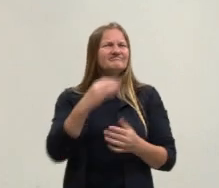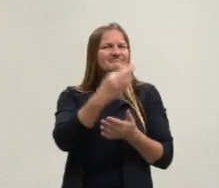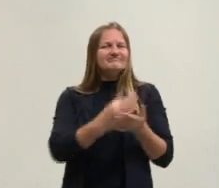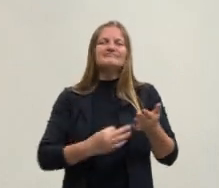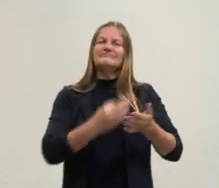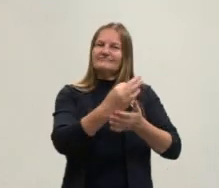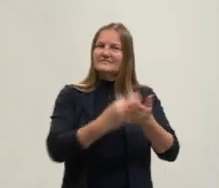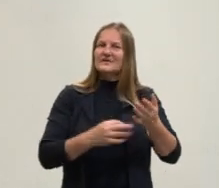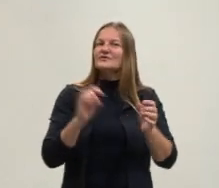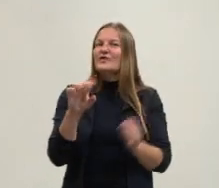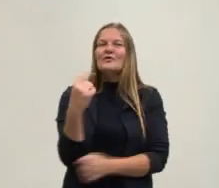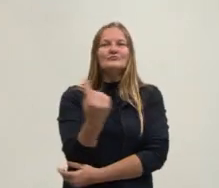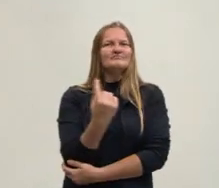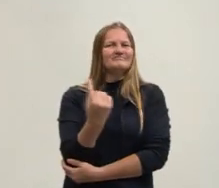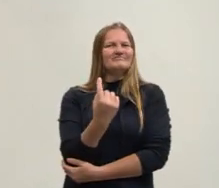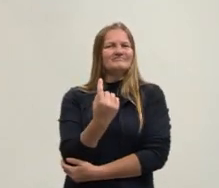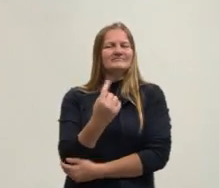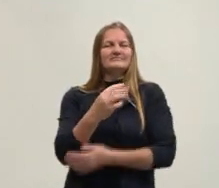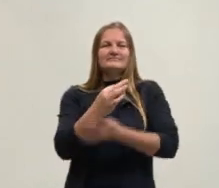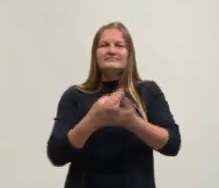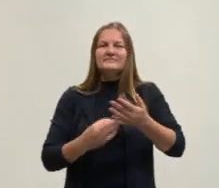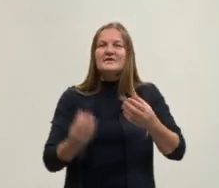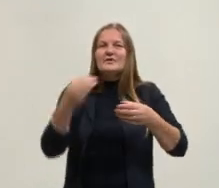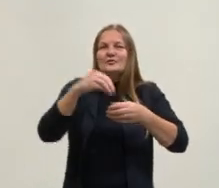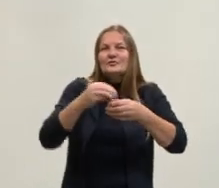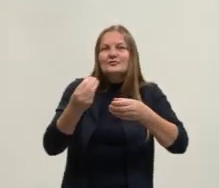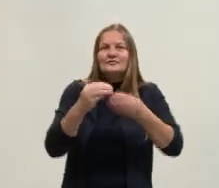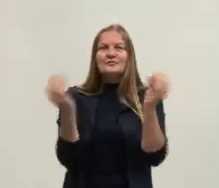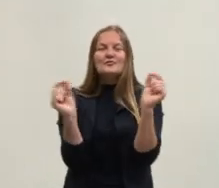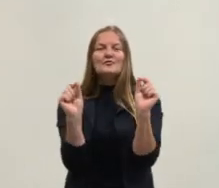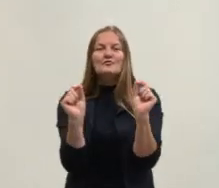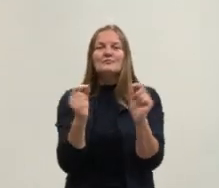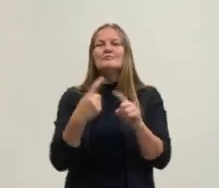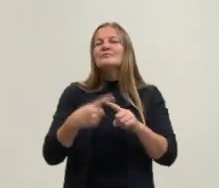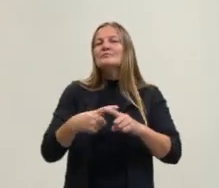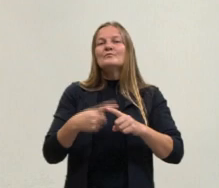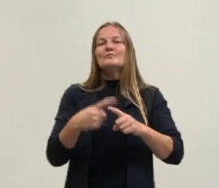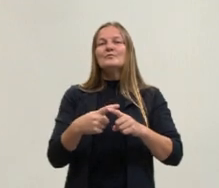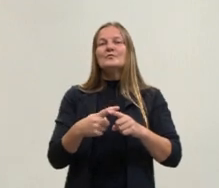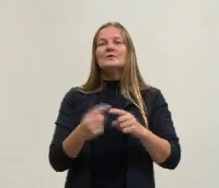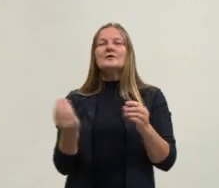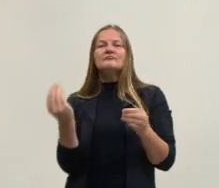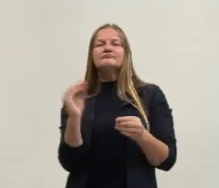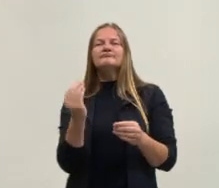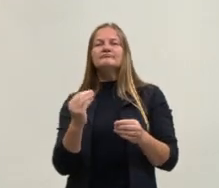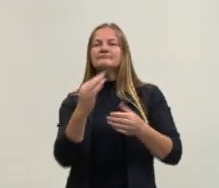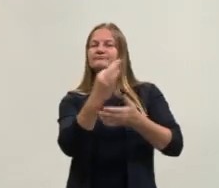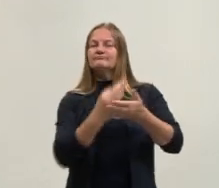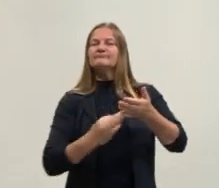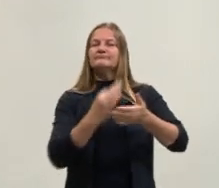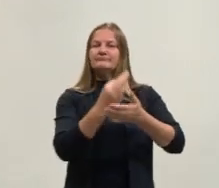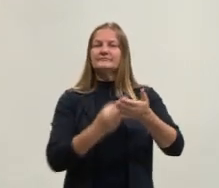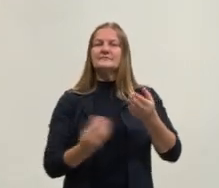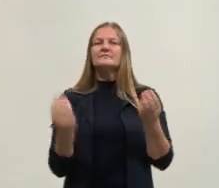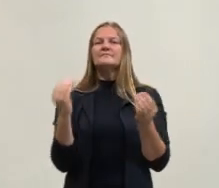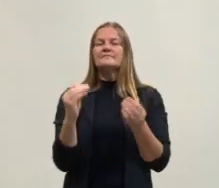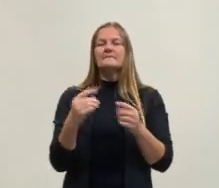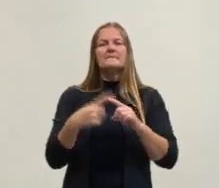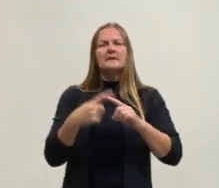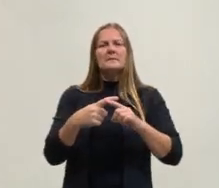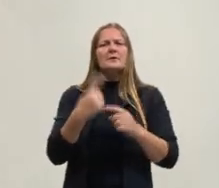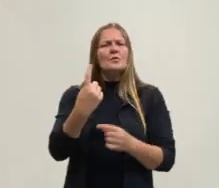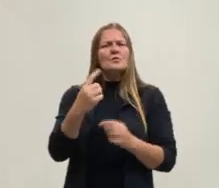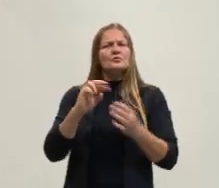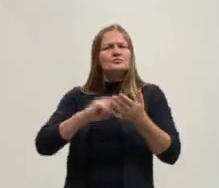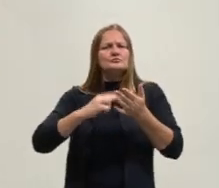um isolado né com os elementos que compõem esse texto mais porque esses elementos que compõem esse texto estão ali e por que que um